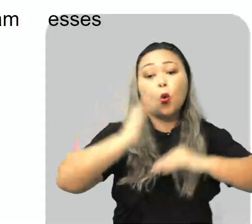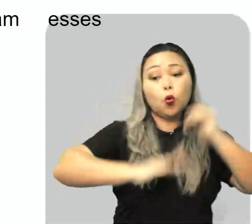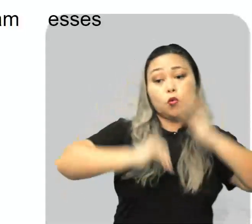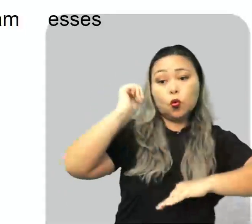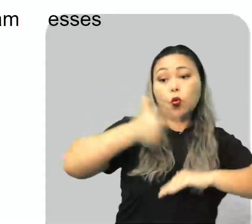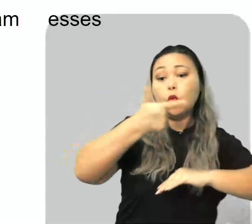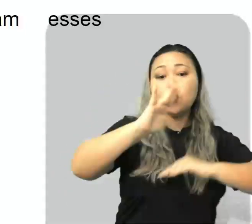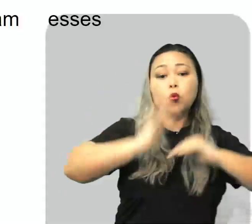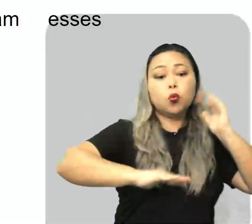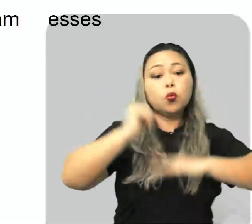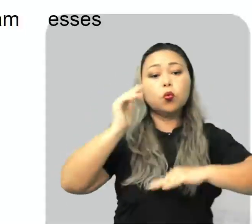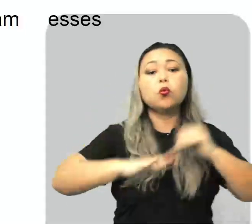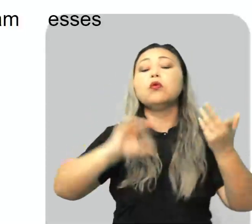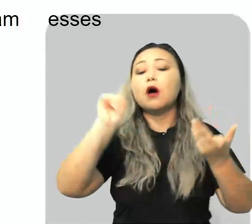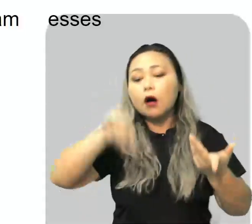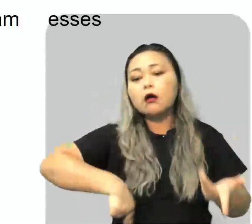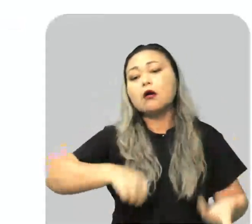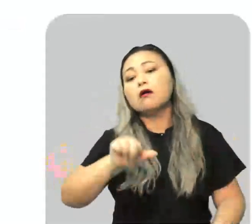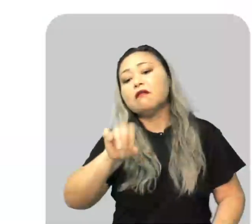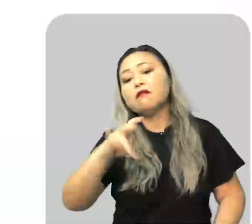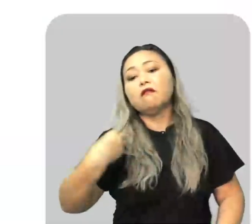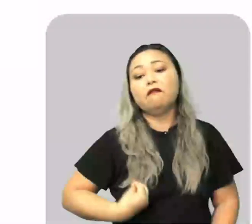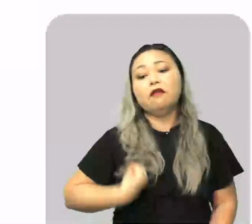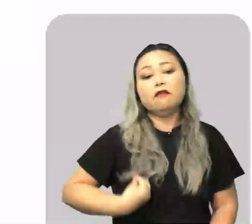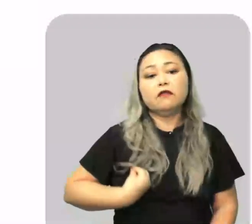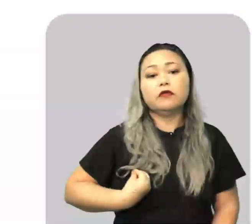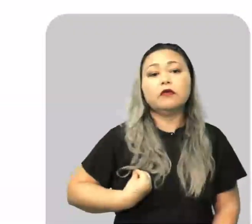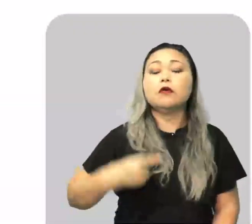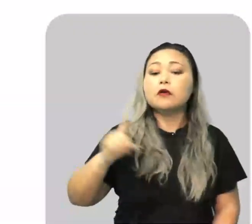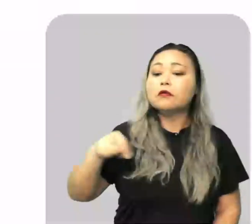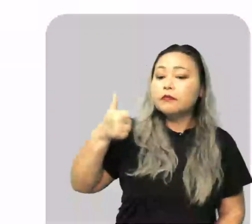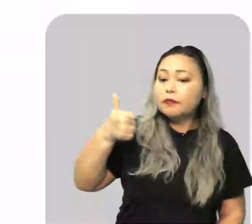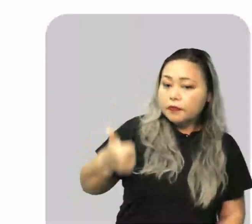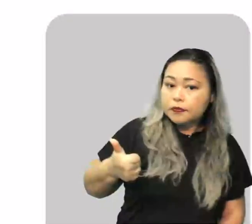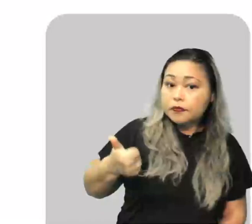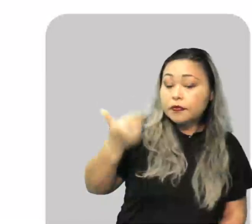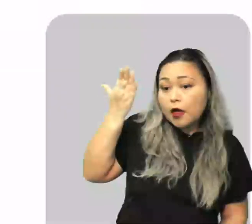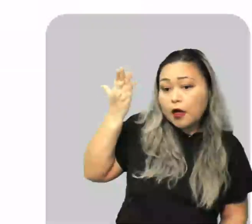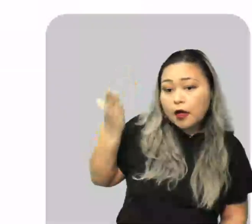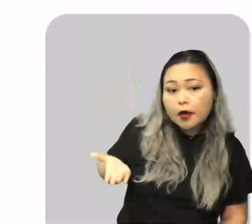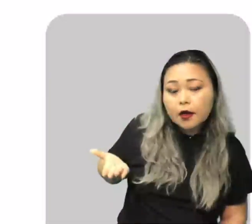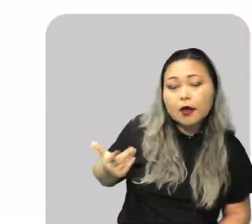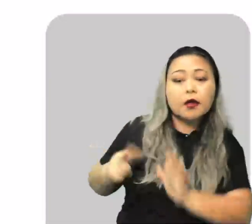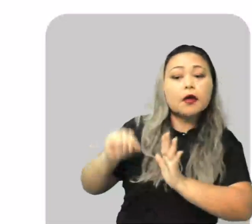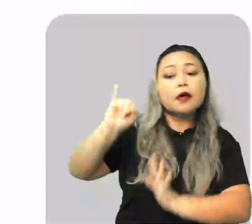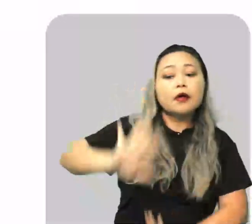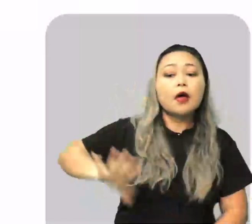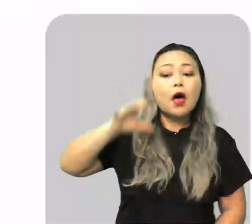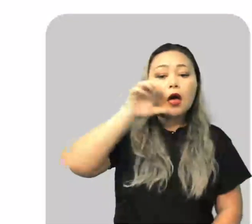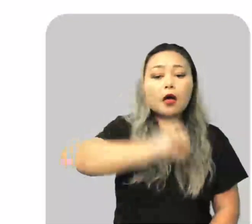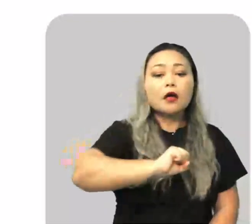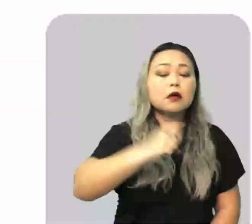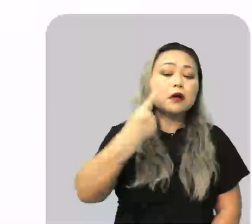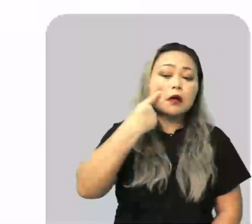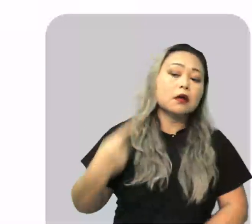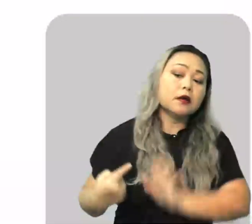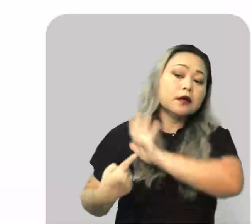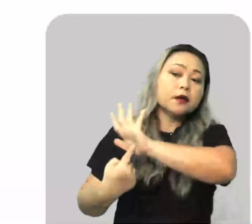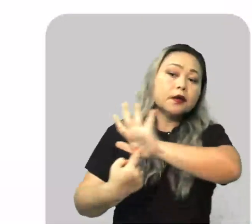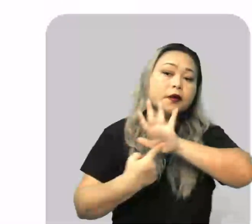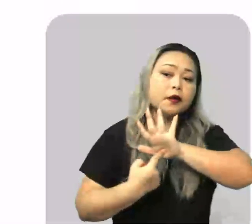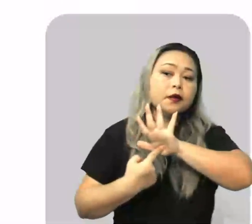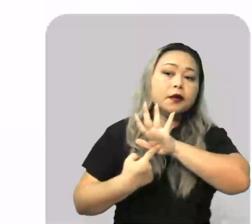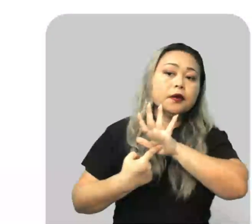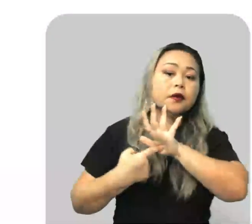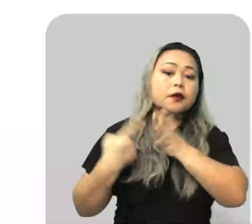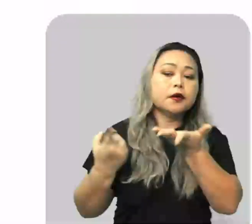especialistas, né, consideram esses organismos como seres vivos, tá bom? E aí a gente tem uma imagem rapidamente para mostrar